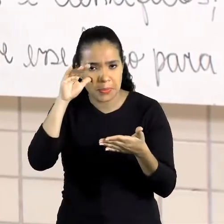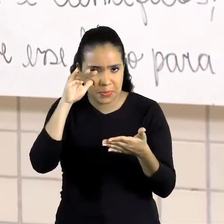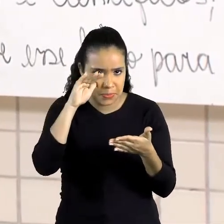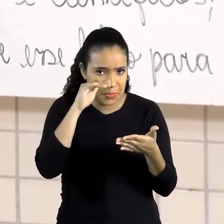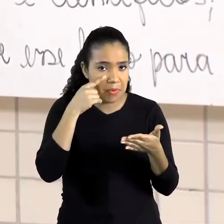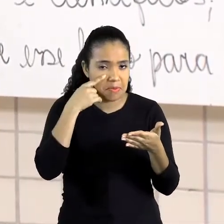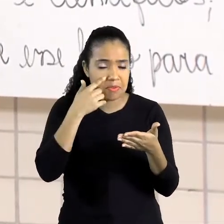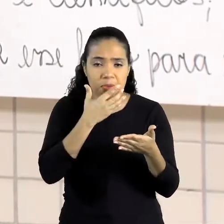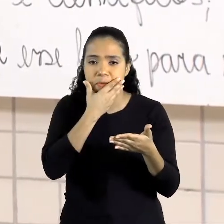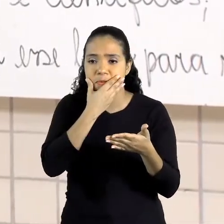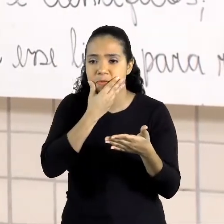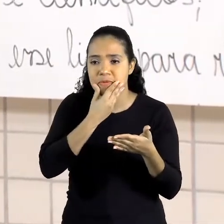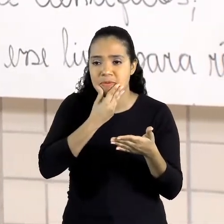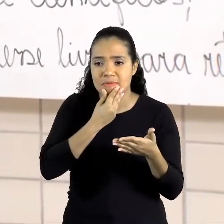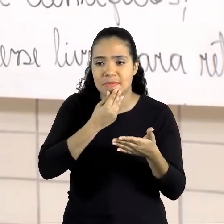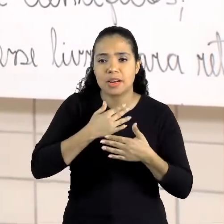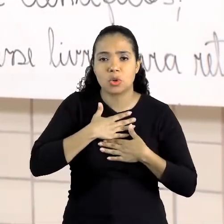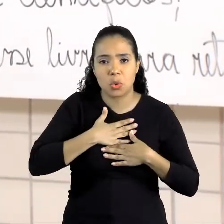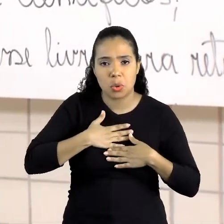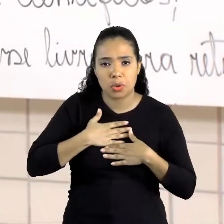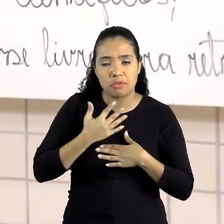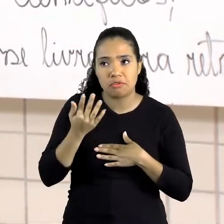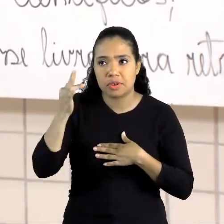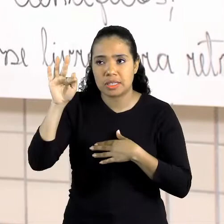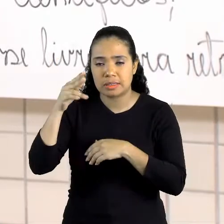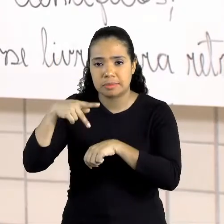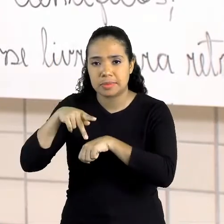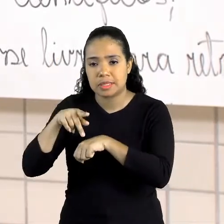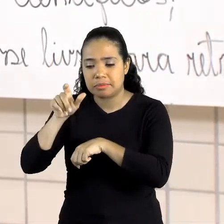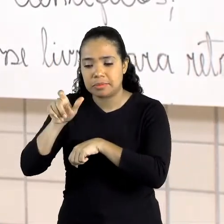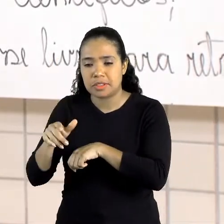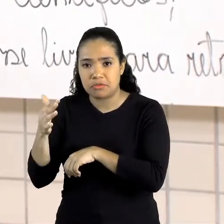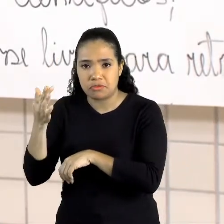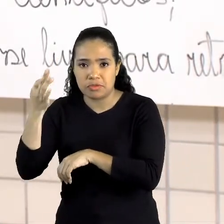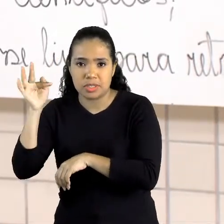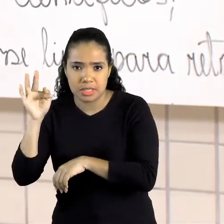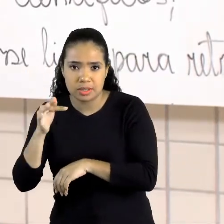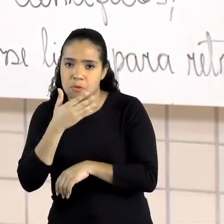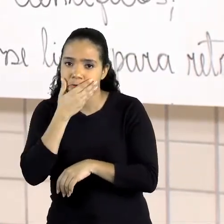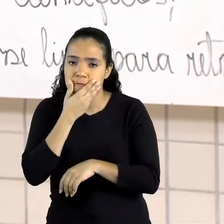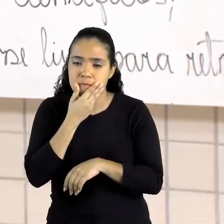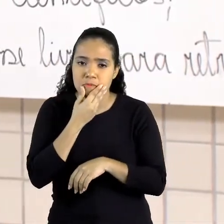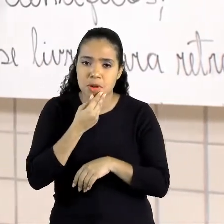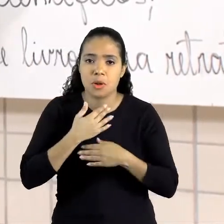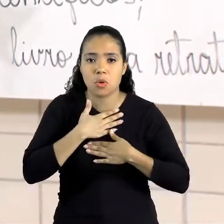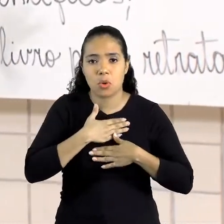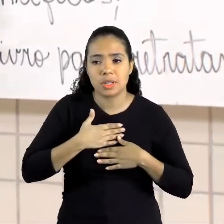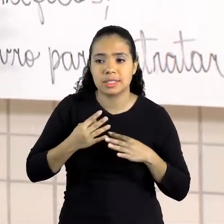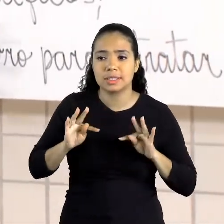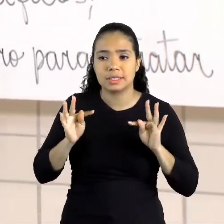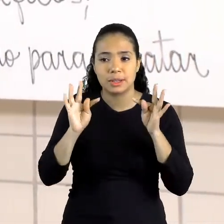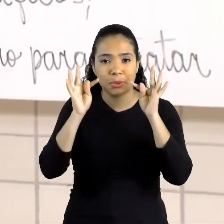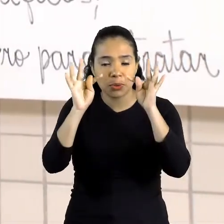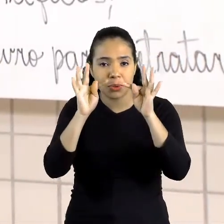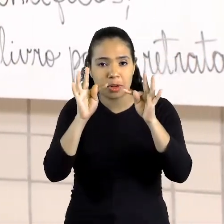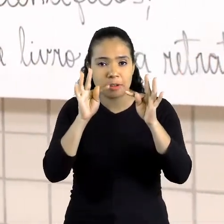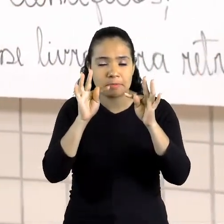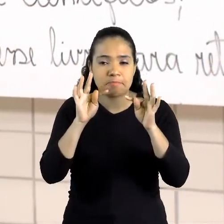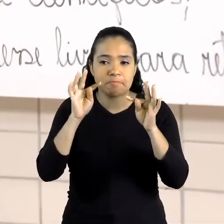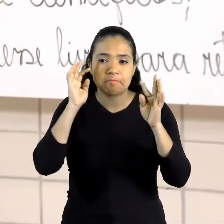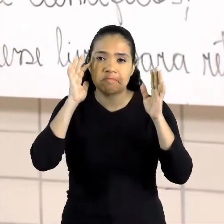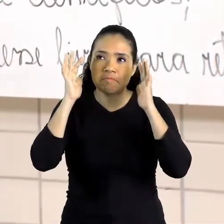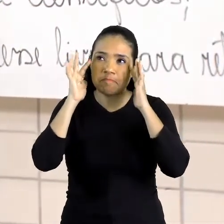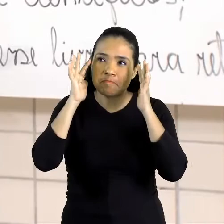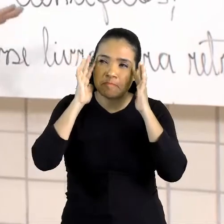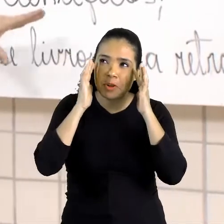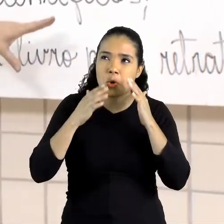era um homem que gostava, ele era francês, um escritor francês, ele era um homem que gostava muito de tecnologia, muito ligado à